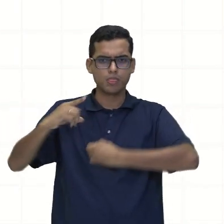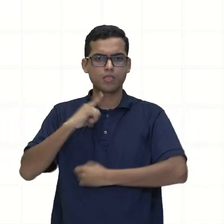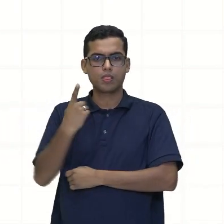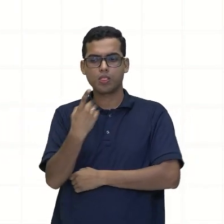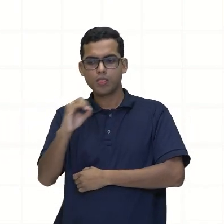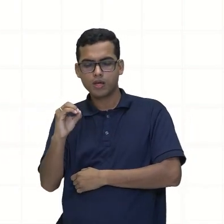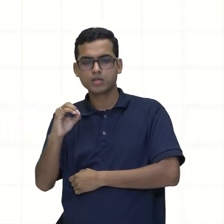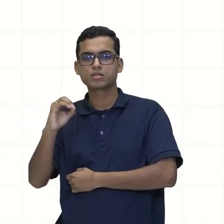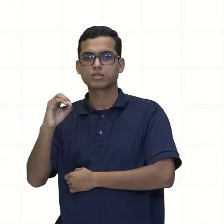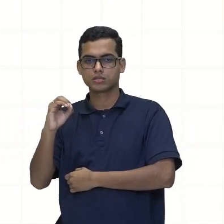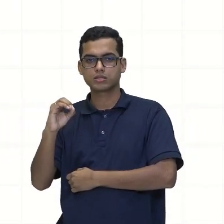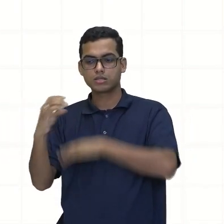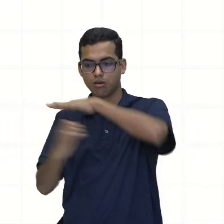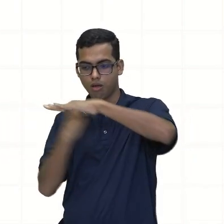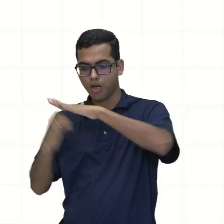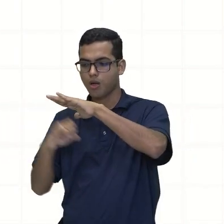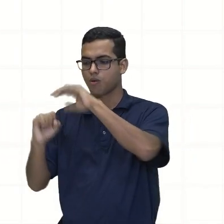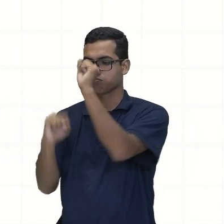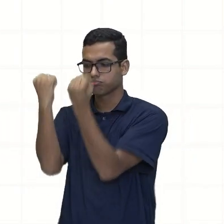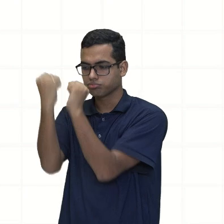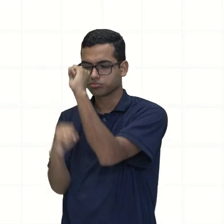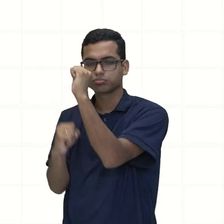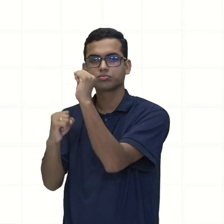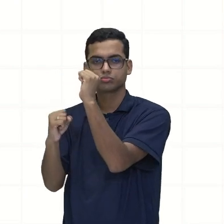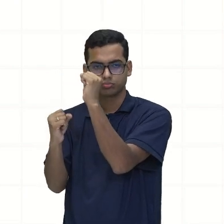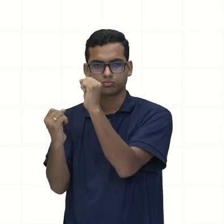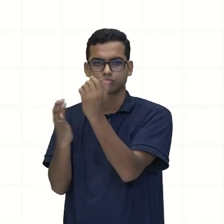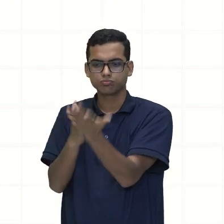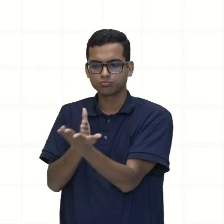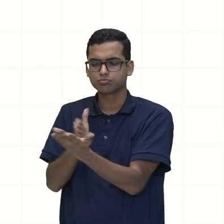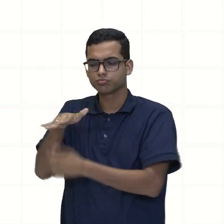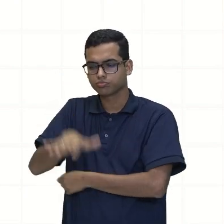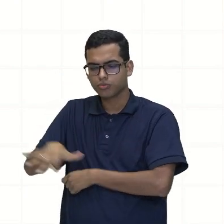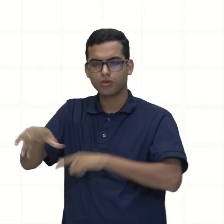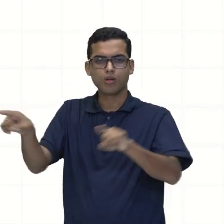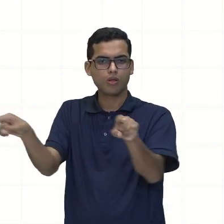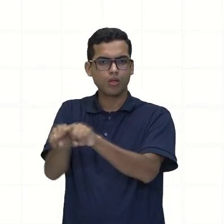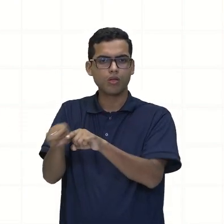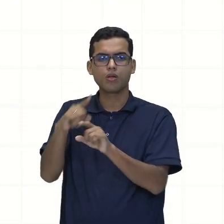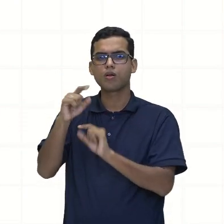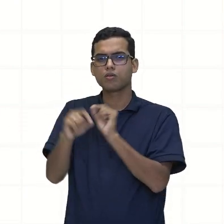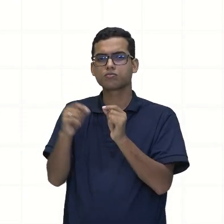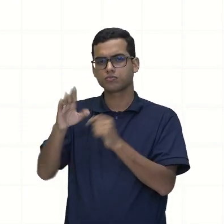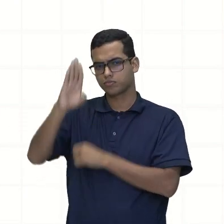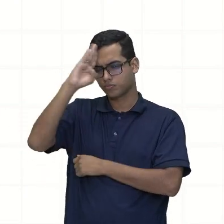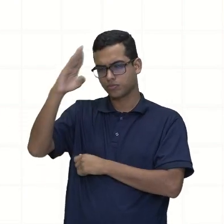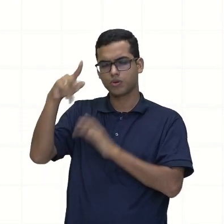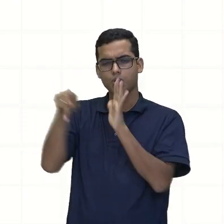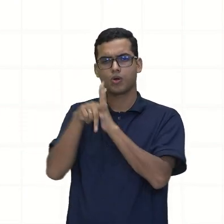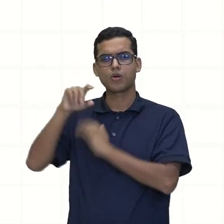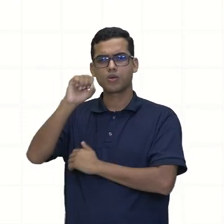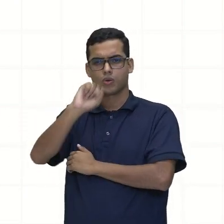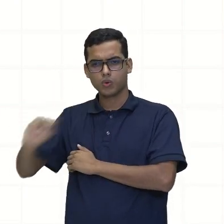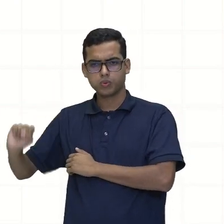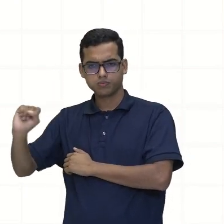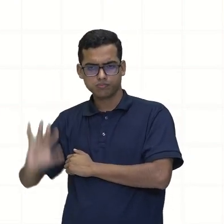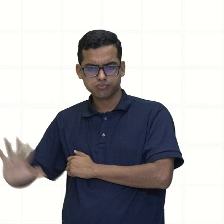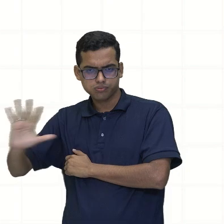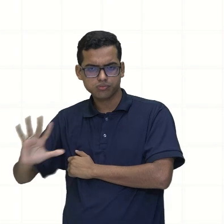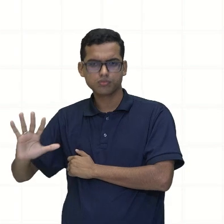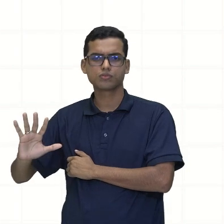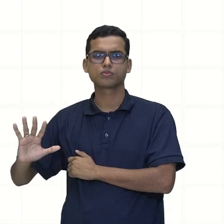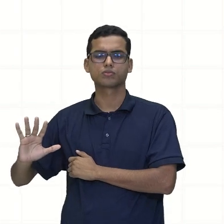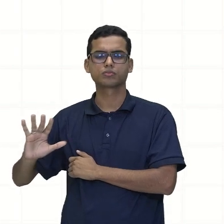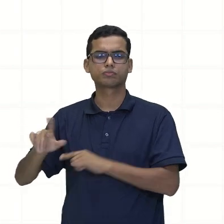10 indústrias. Do setor metalúrgico, a gente vai ter aqui na região sudeste também do Brasil,